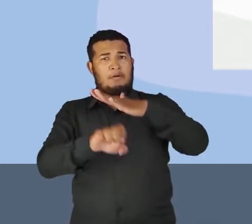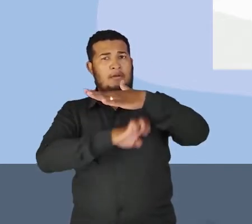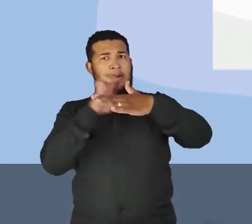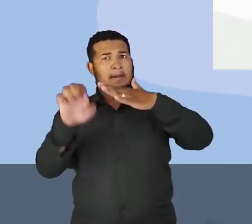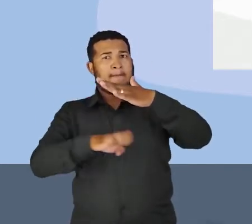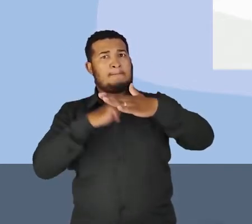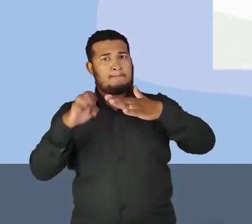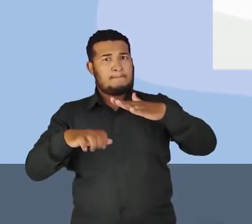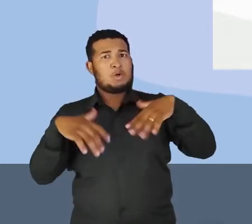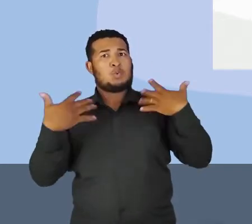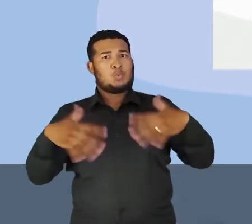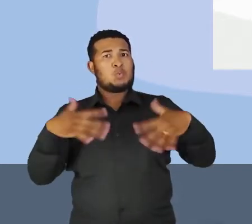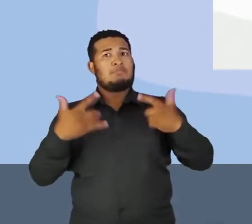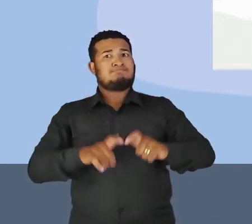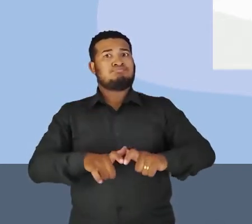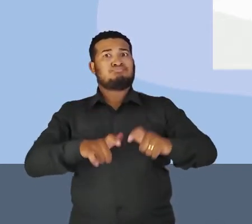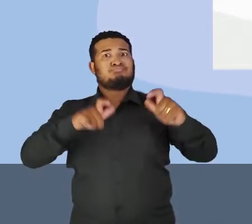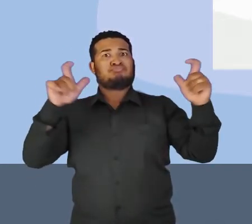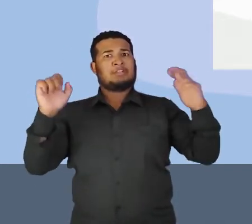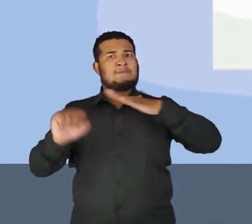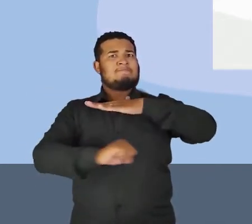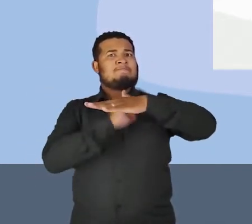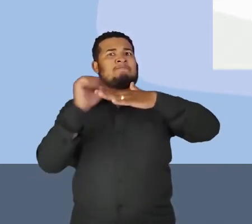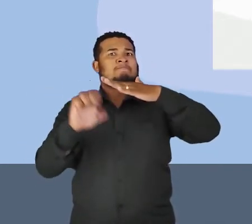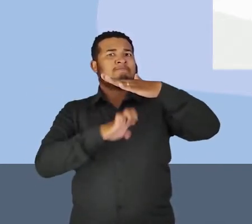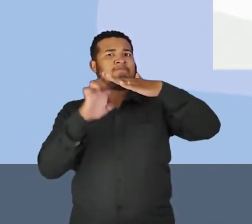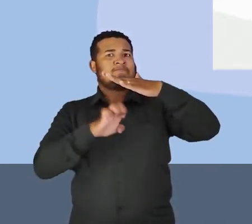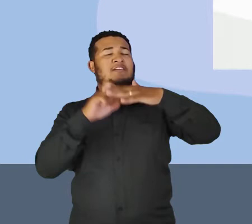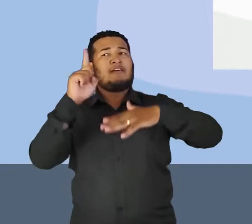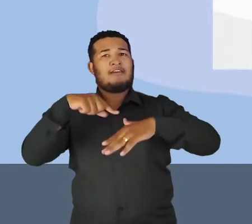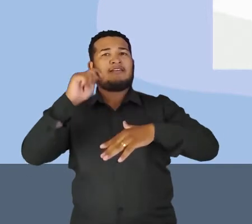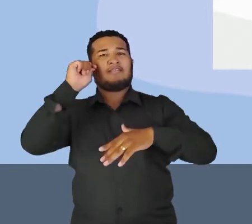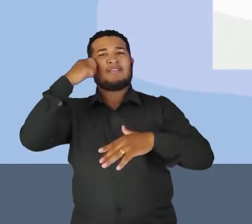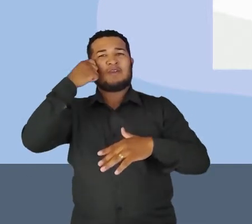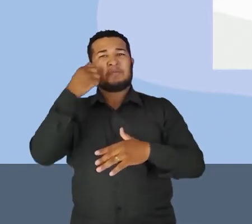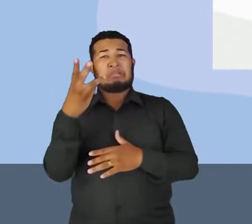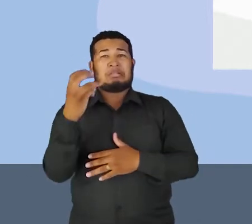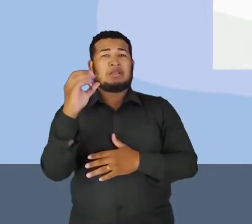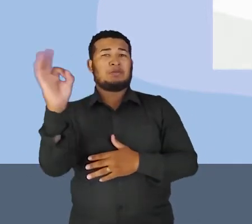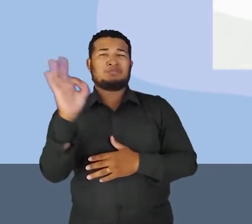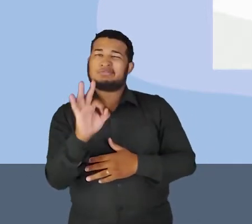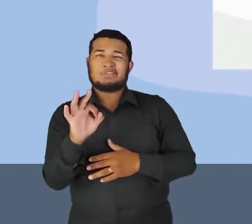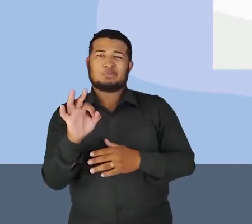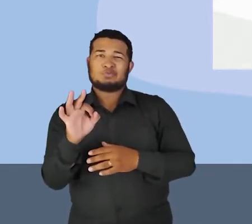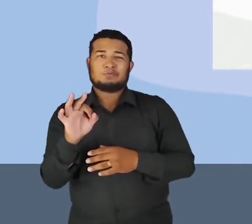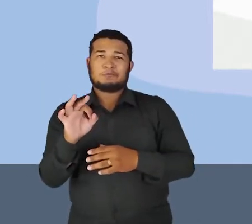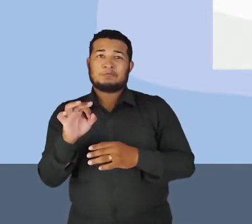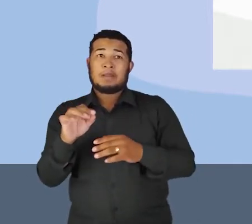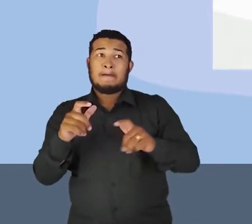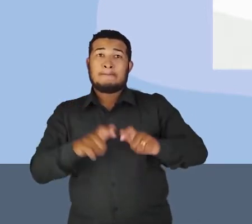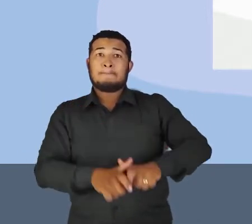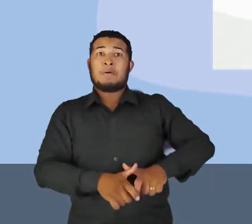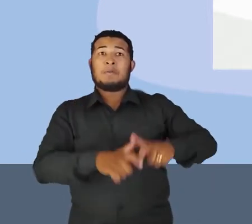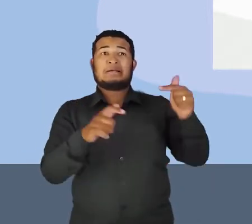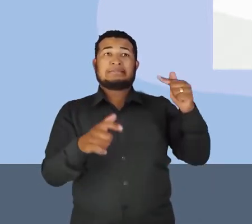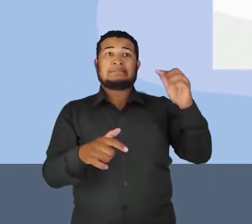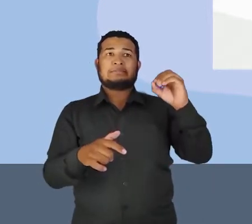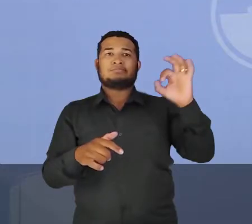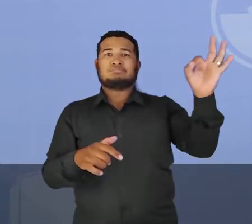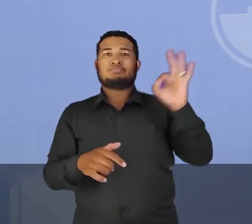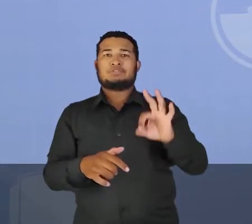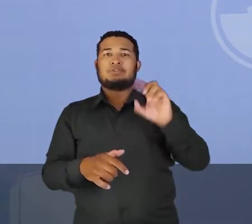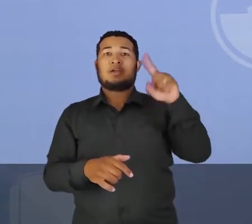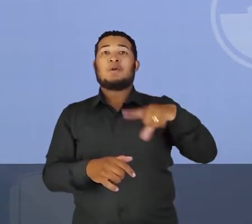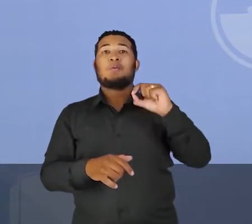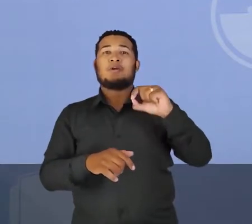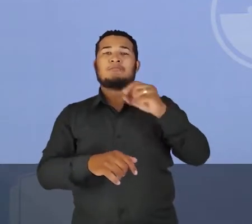empresas são de negros, tá? A grande maioria são brancos.